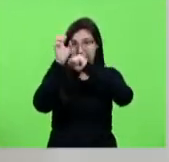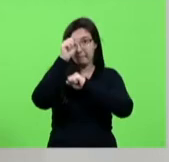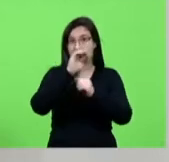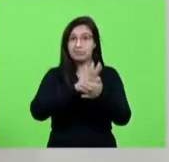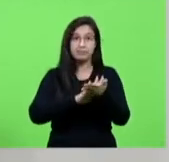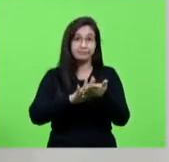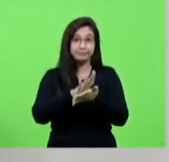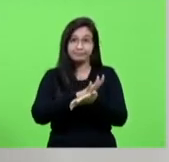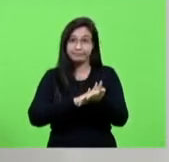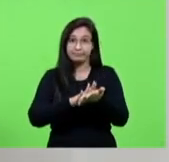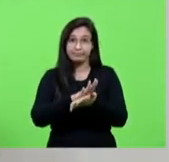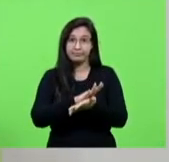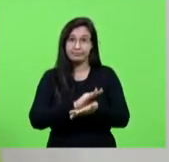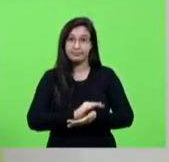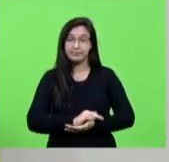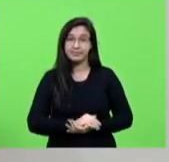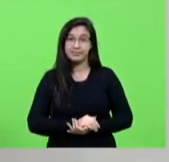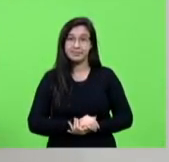logicamente.